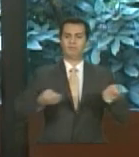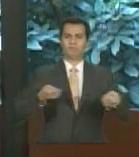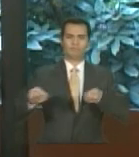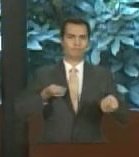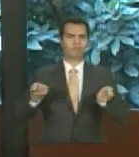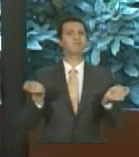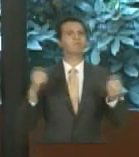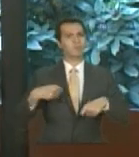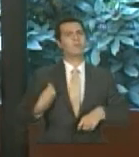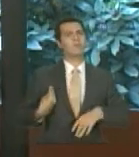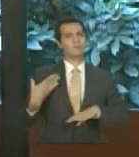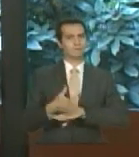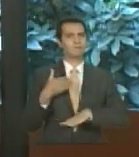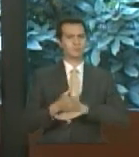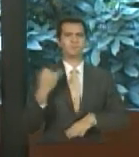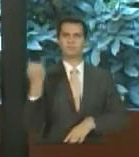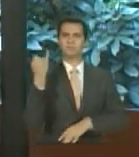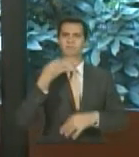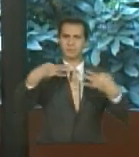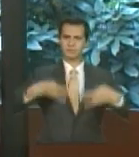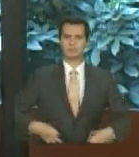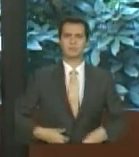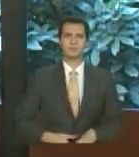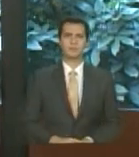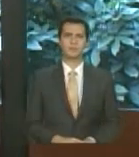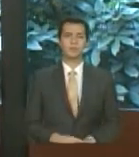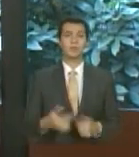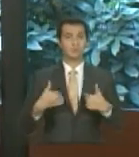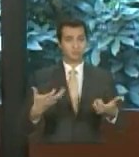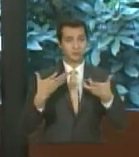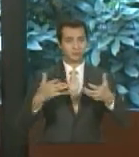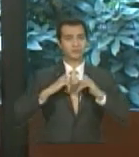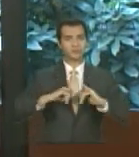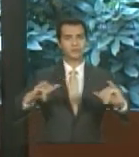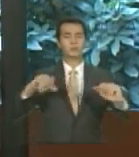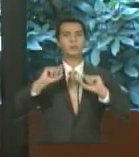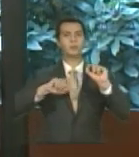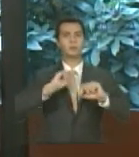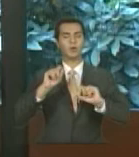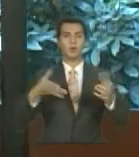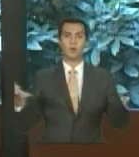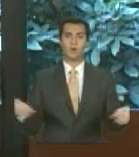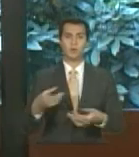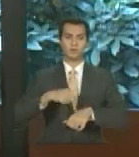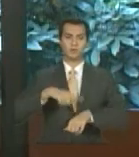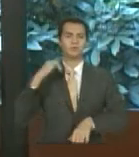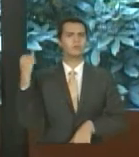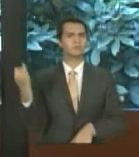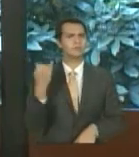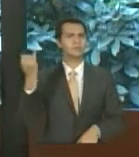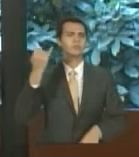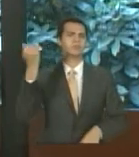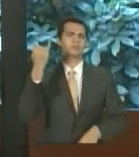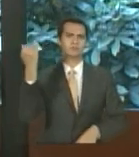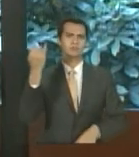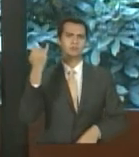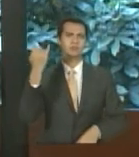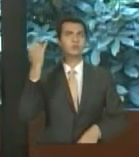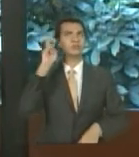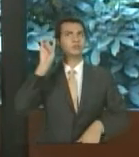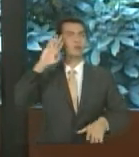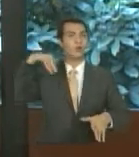da participação cidadã. Quero dizer da importância histórica desse momento em que nós vamos não